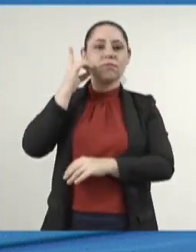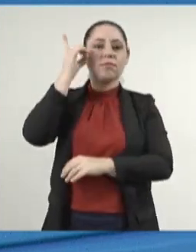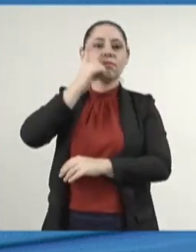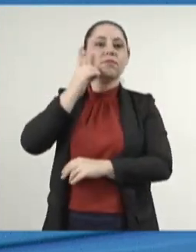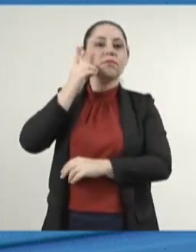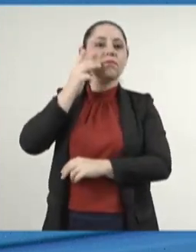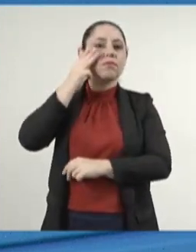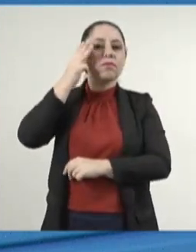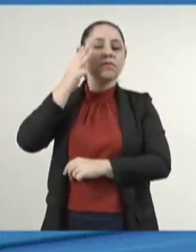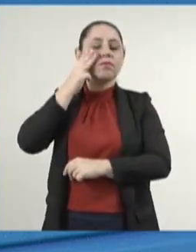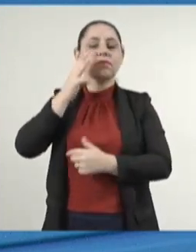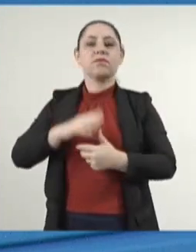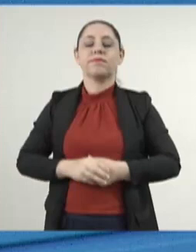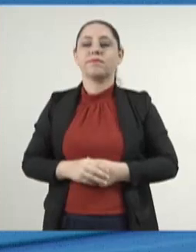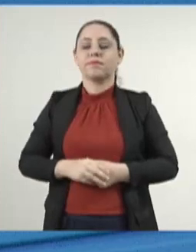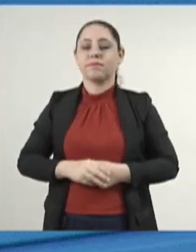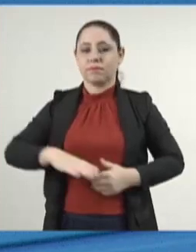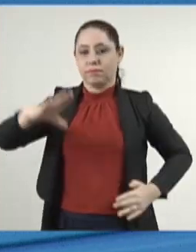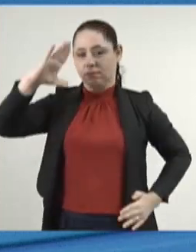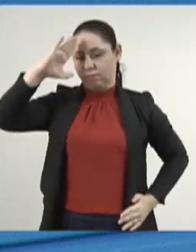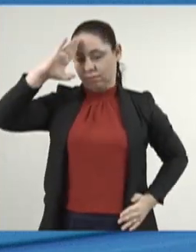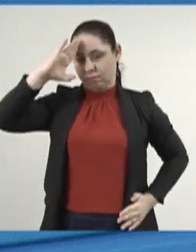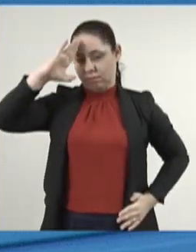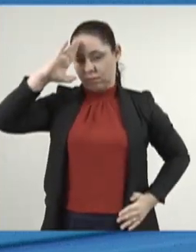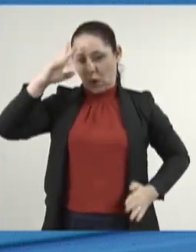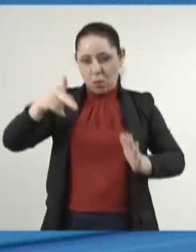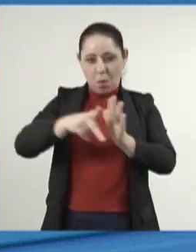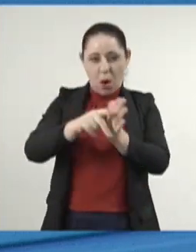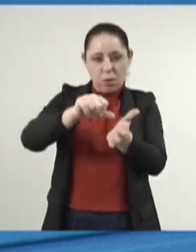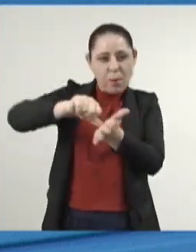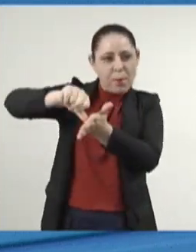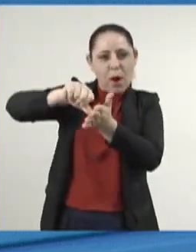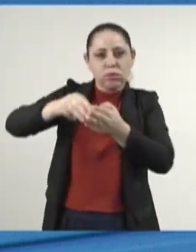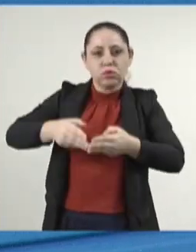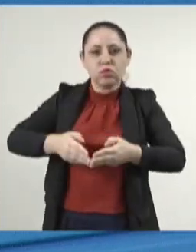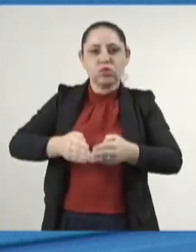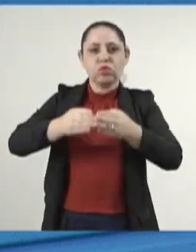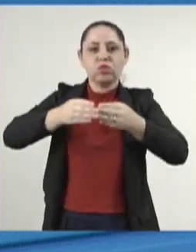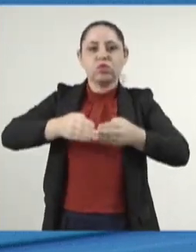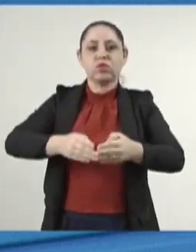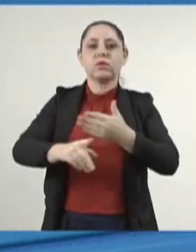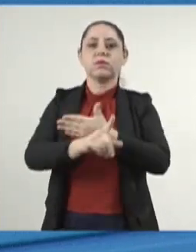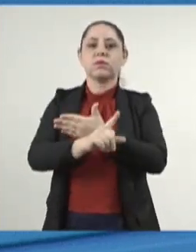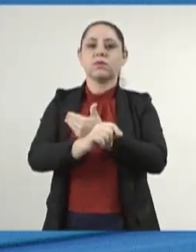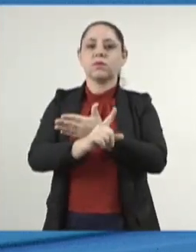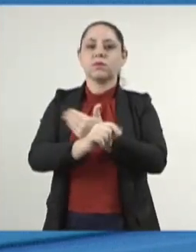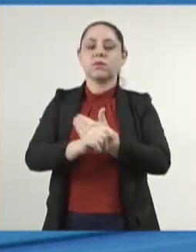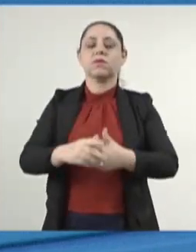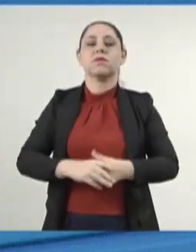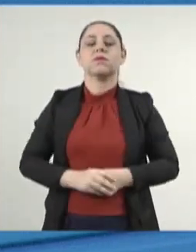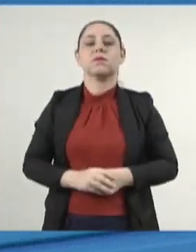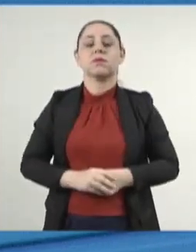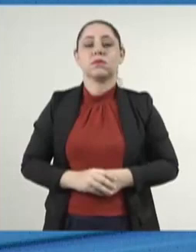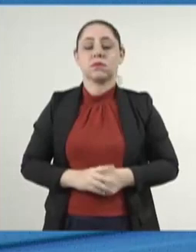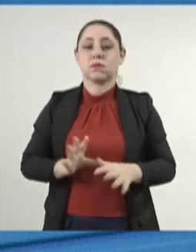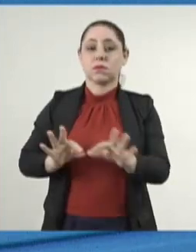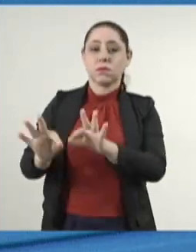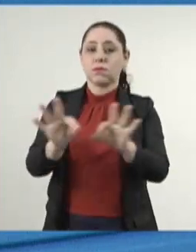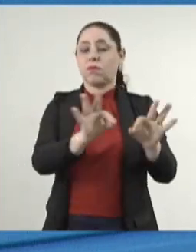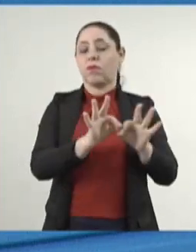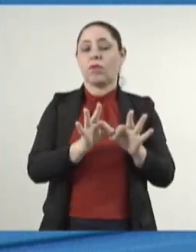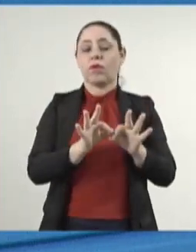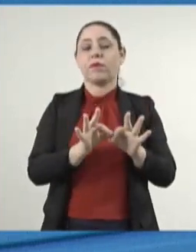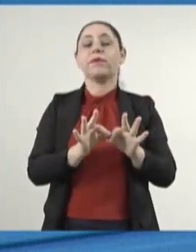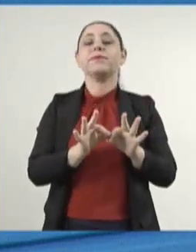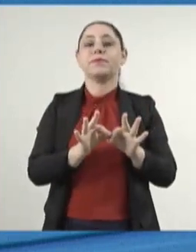Mara Caseiro, aos militares da Capitania do Fluvial do Pantanal, organização